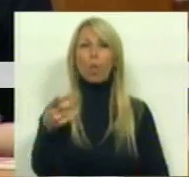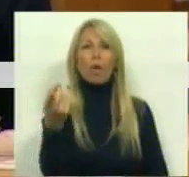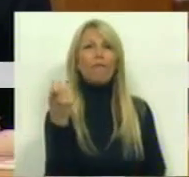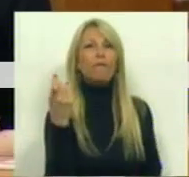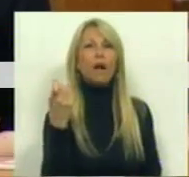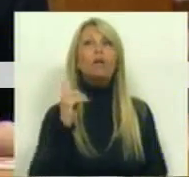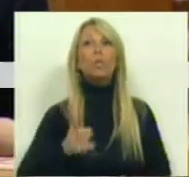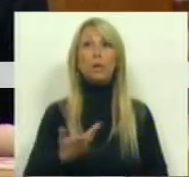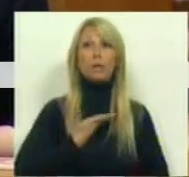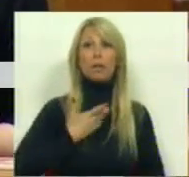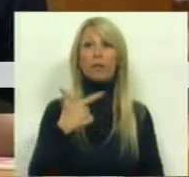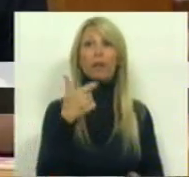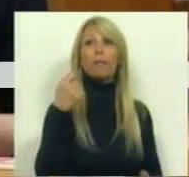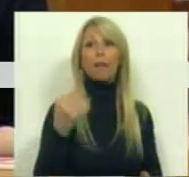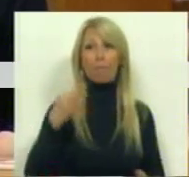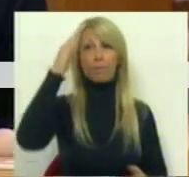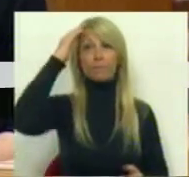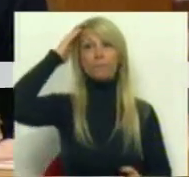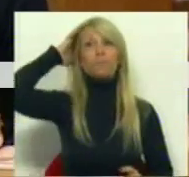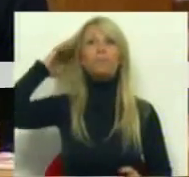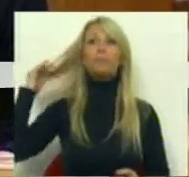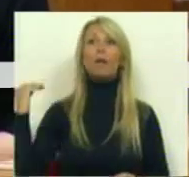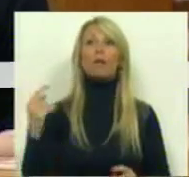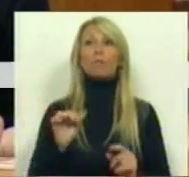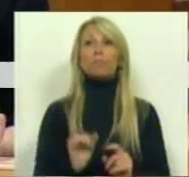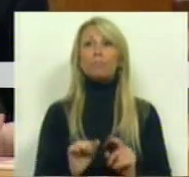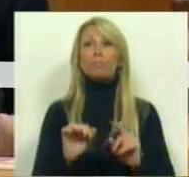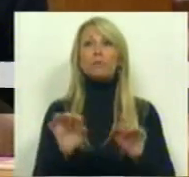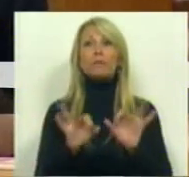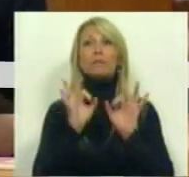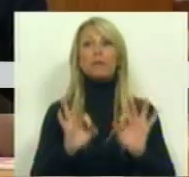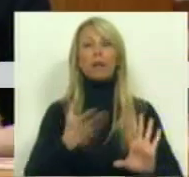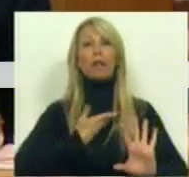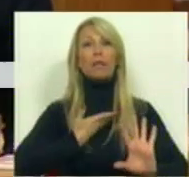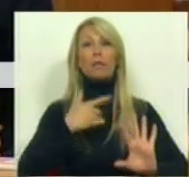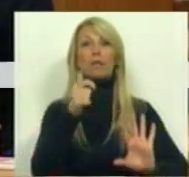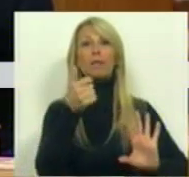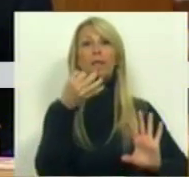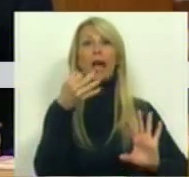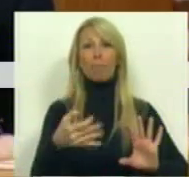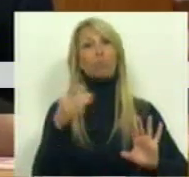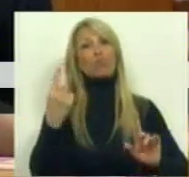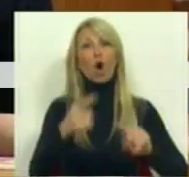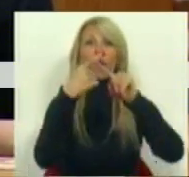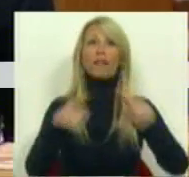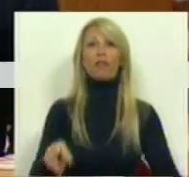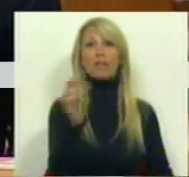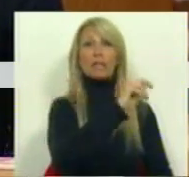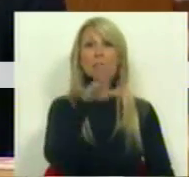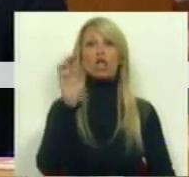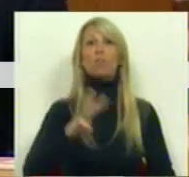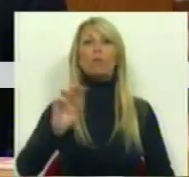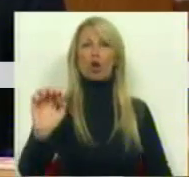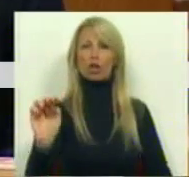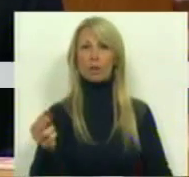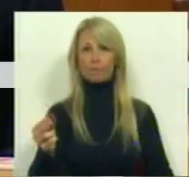é que a dívida da TAP corresponde praticamente aos ativos da TAP com um diferencial de cerca de 300 milhões. E lembrar que